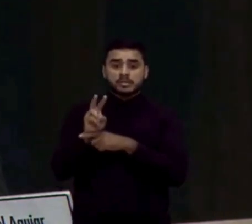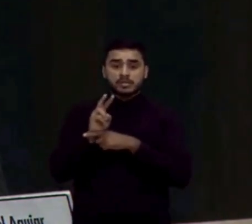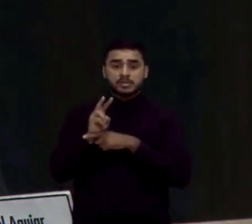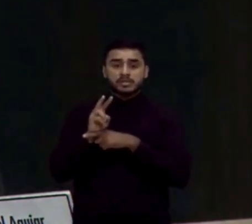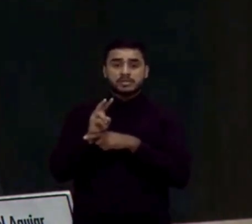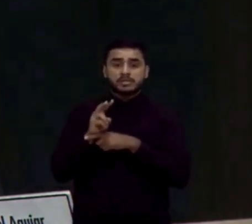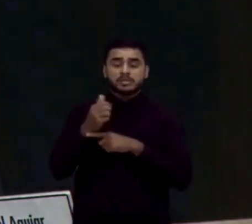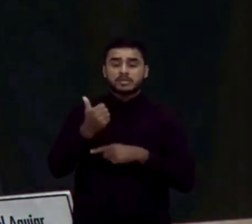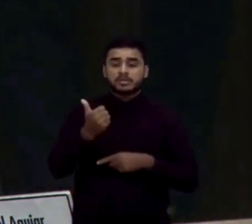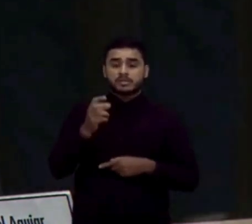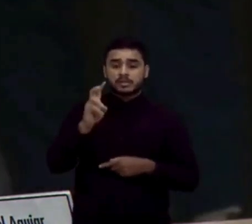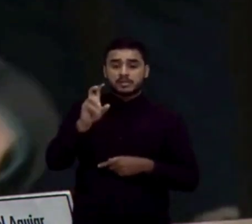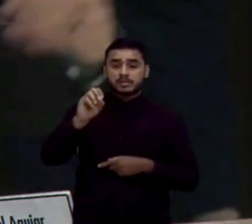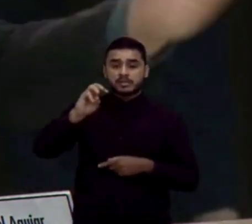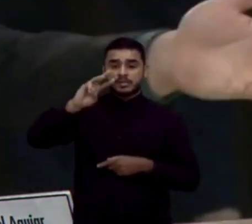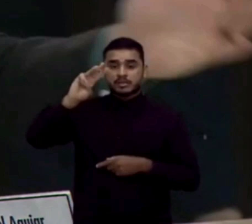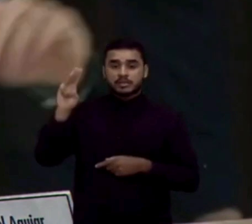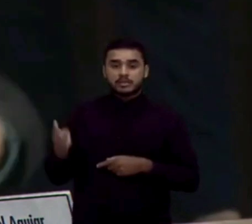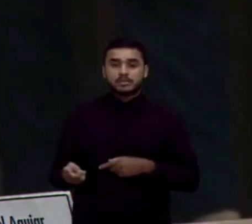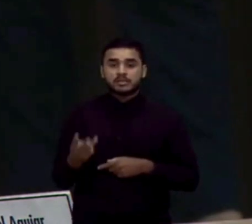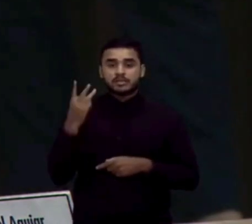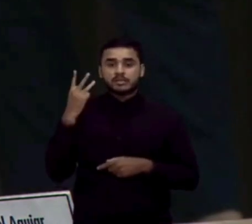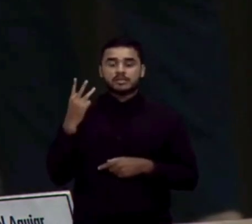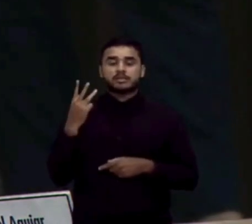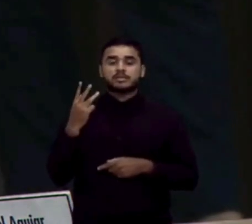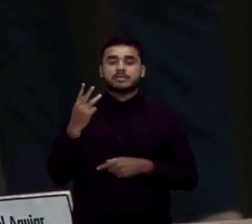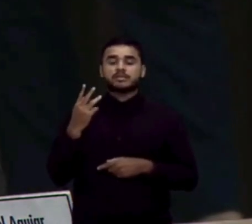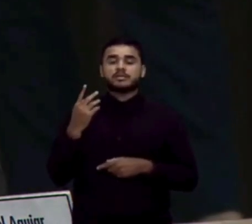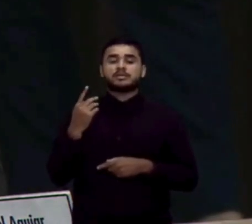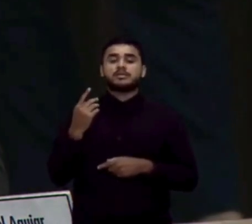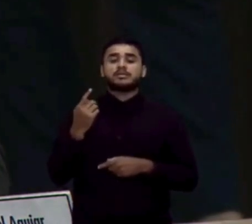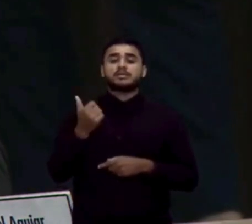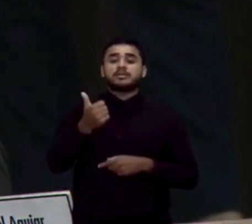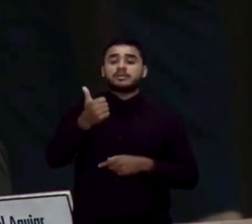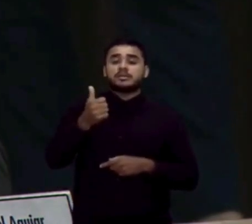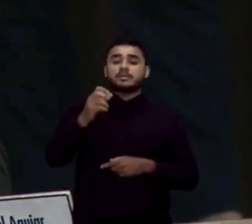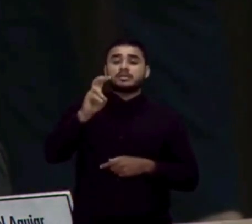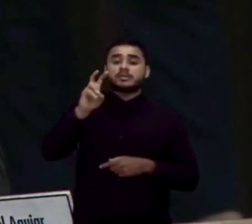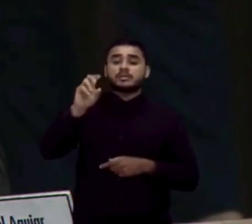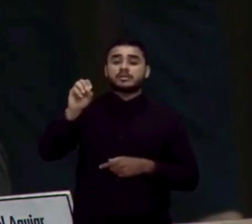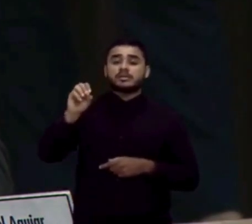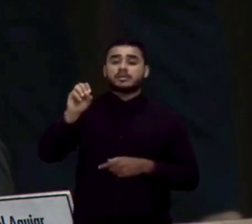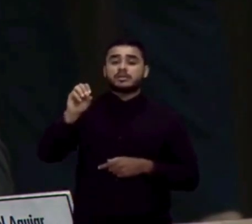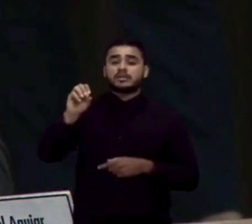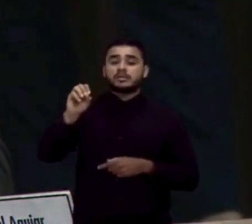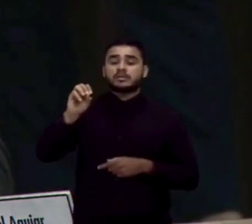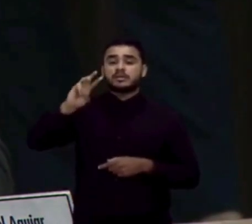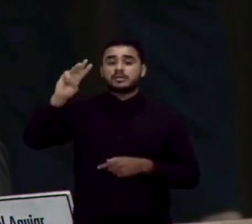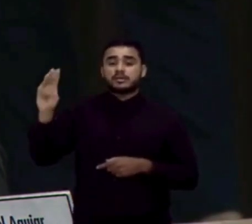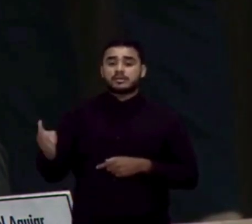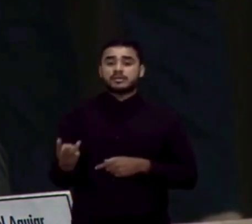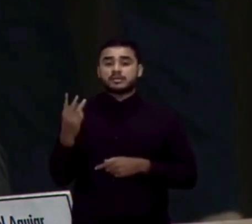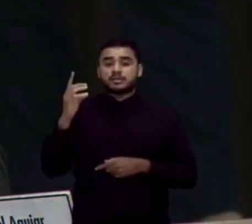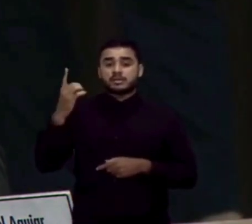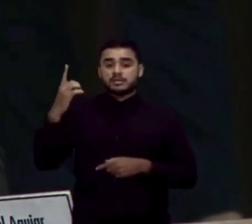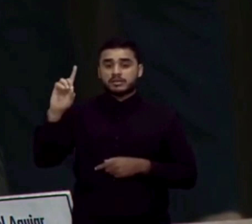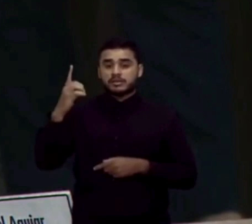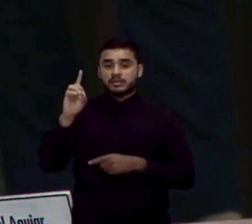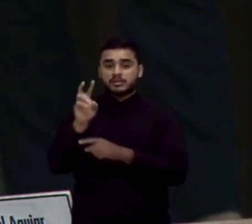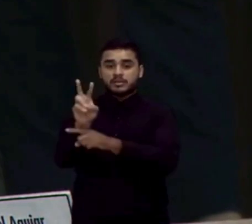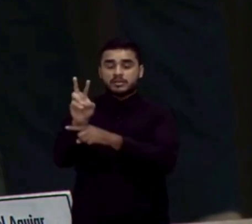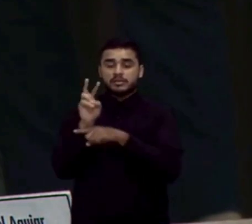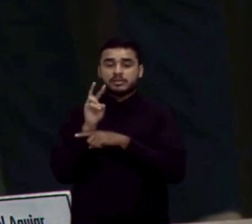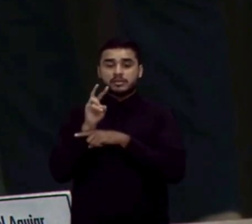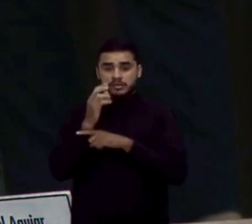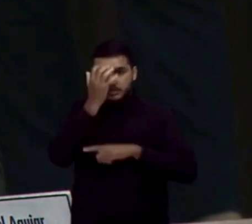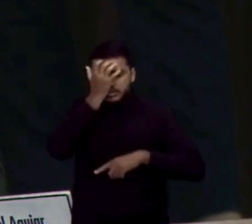reais não, porque fica parecendo, né? 150 milhões para cá e para lá. 150 milhões de dólares de empréstimo é o que a gente